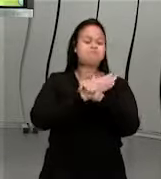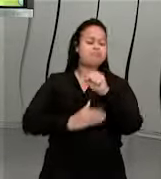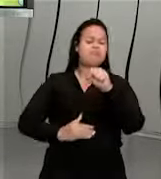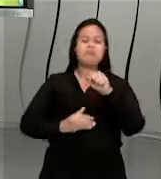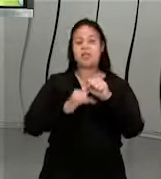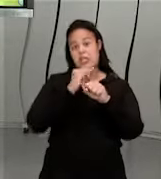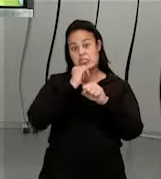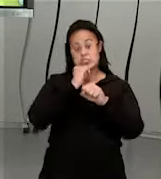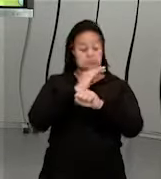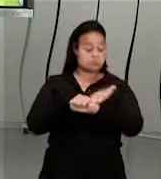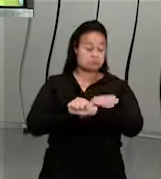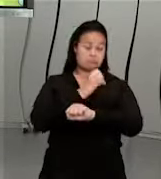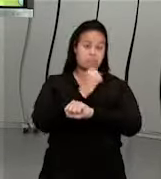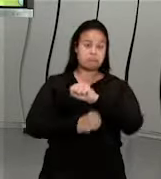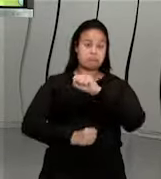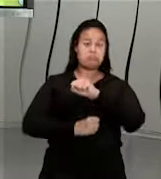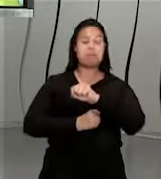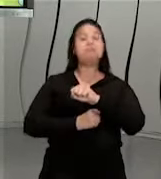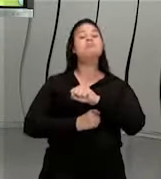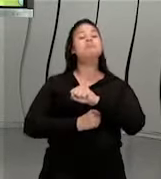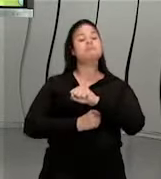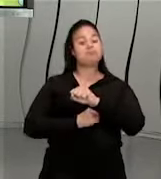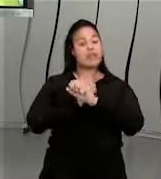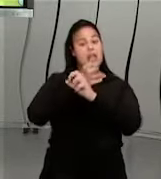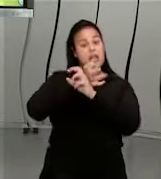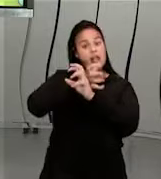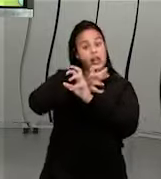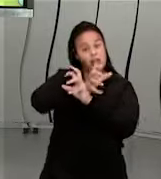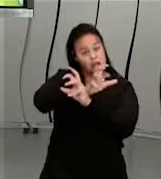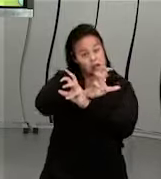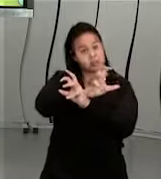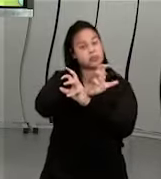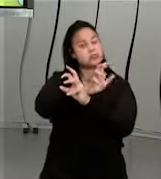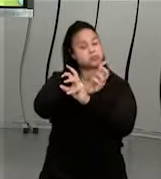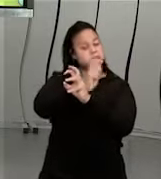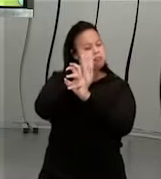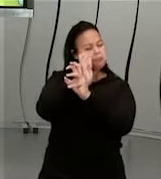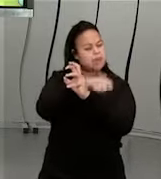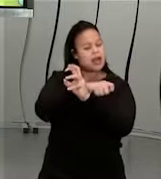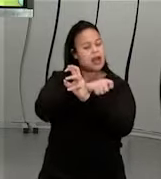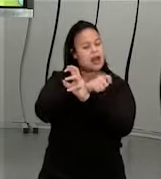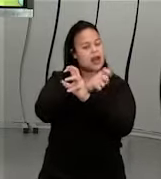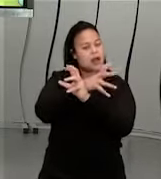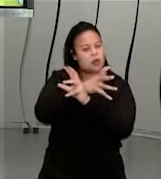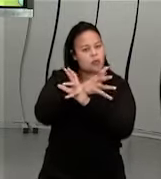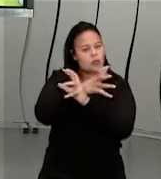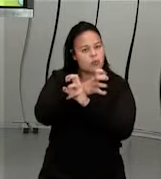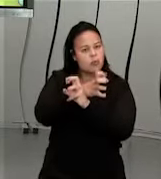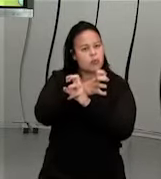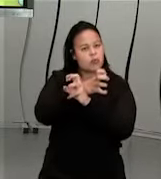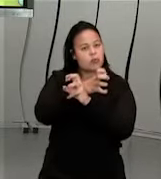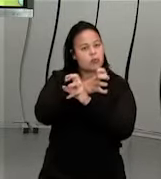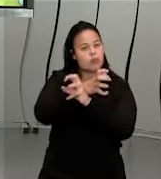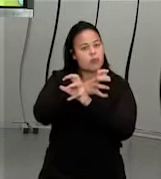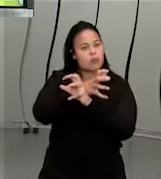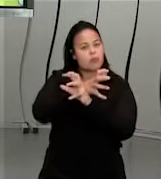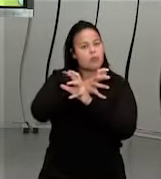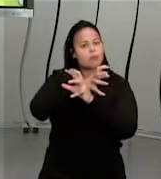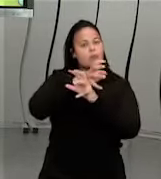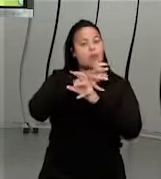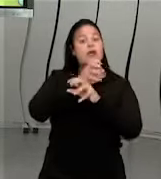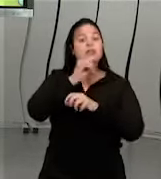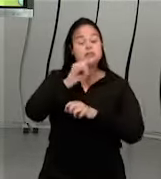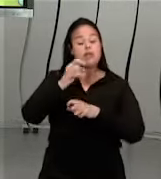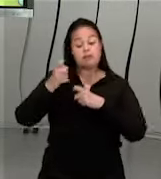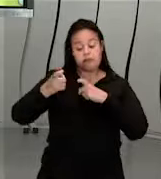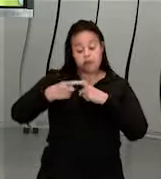você quebrar o seu braço, o osso ele tem uma capacidade de se regenerar, desde que você vá ao médico,